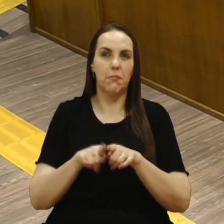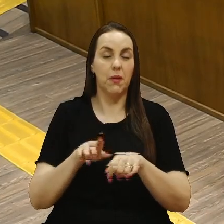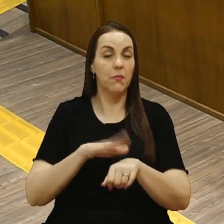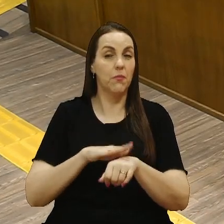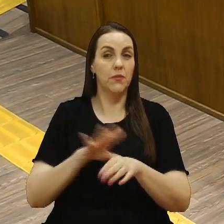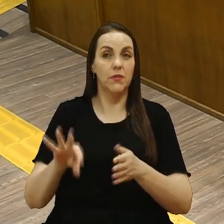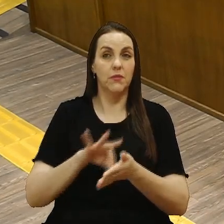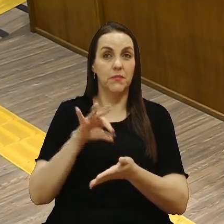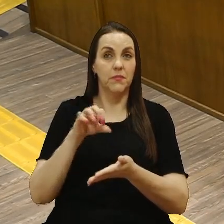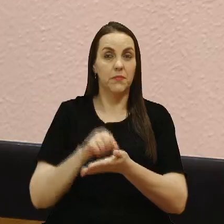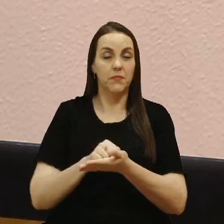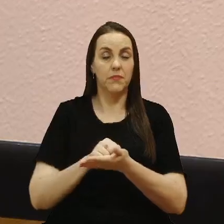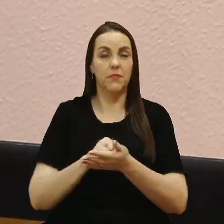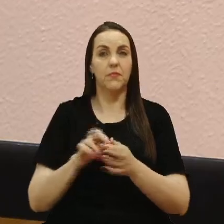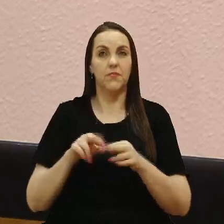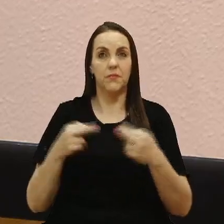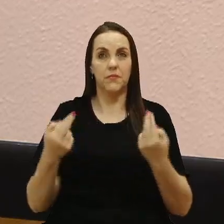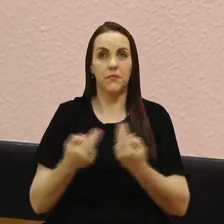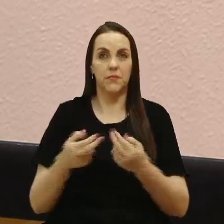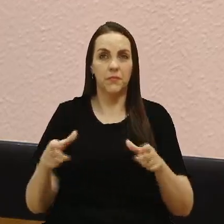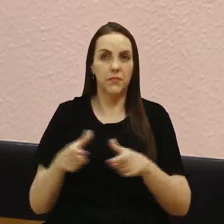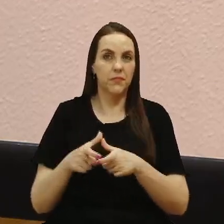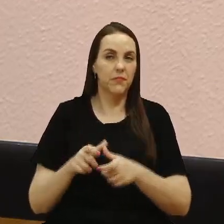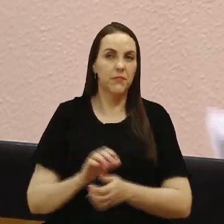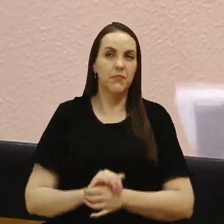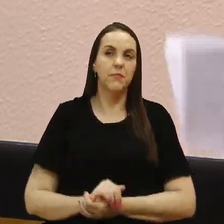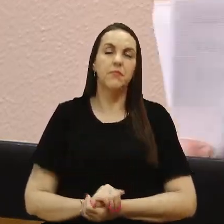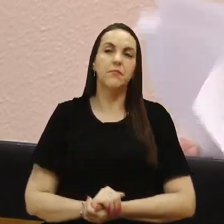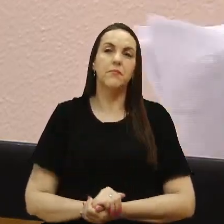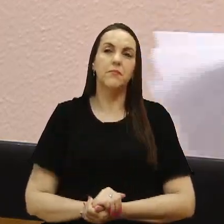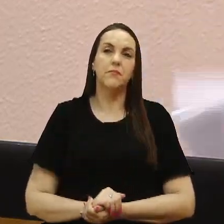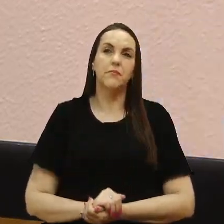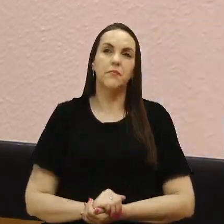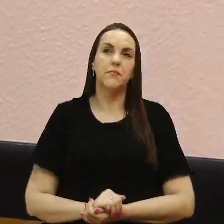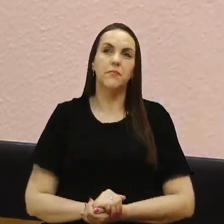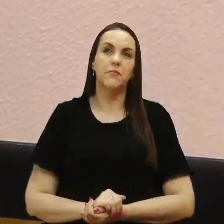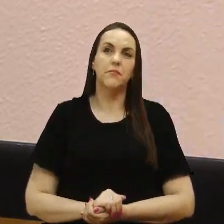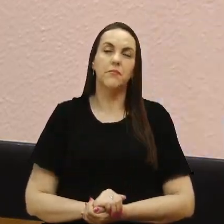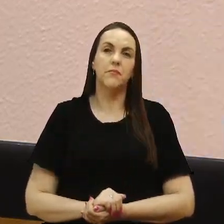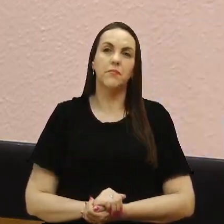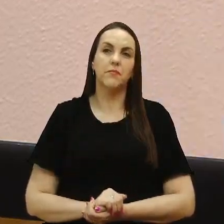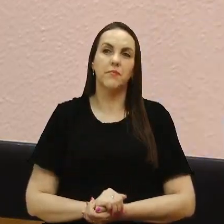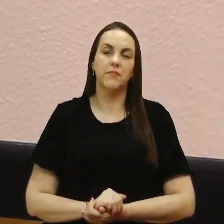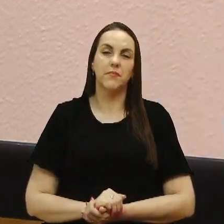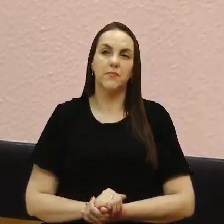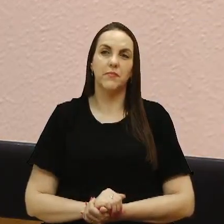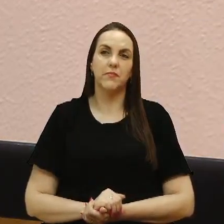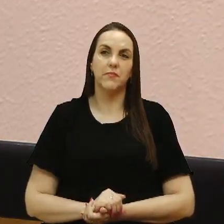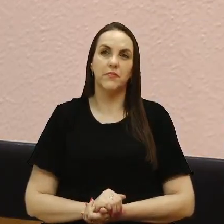para o espaço do pequeno expediente. Com a anuência